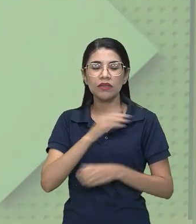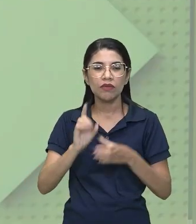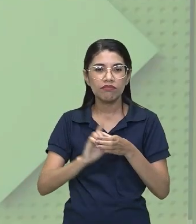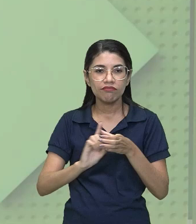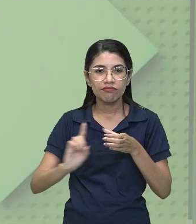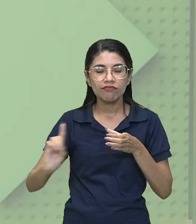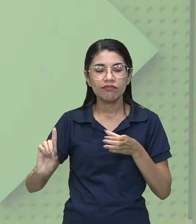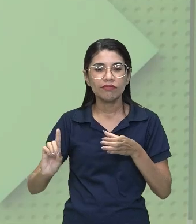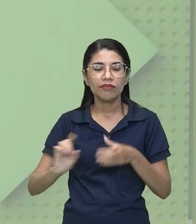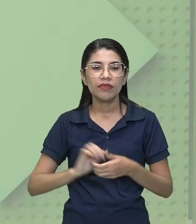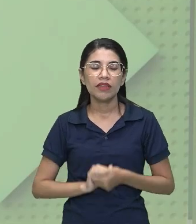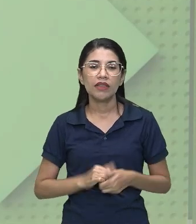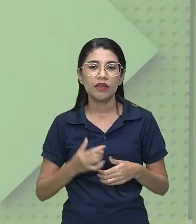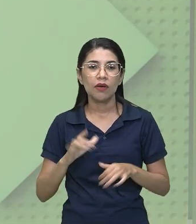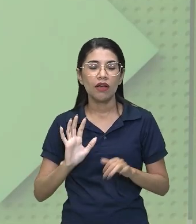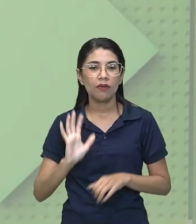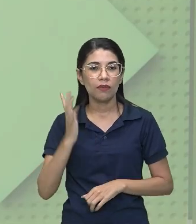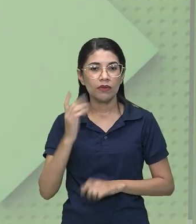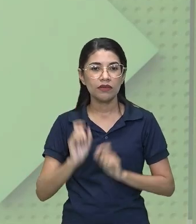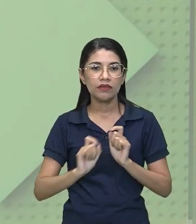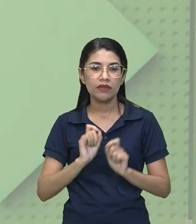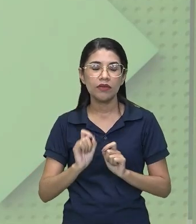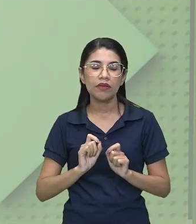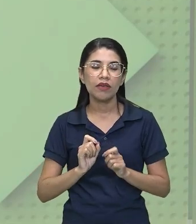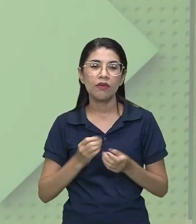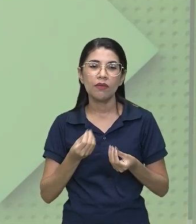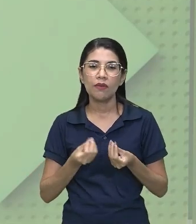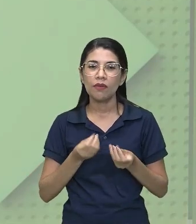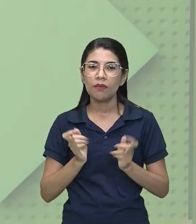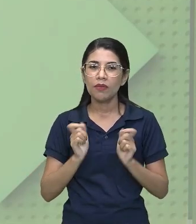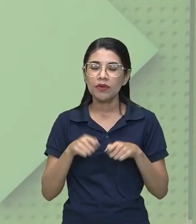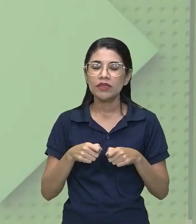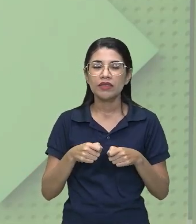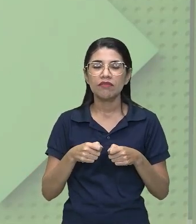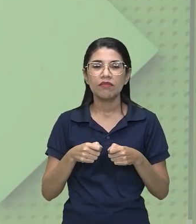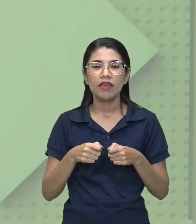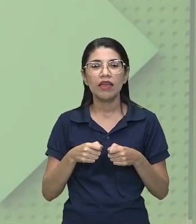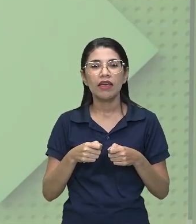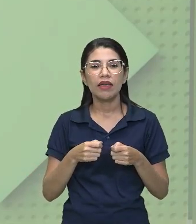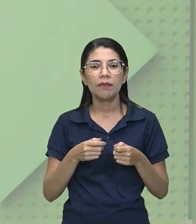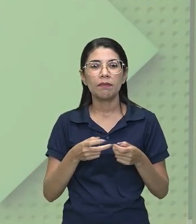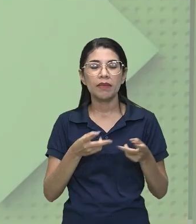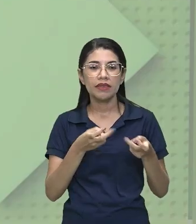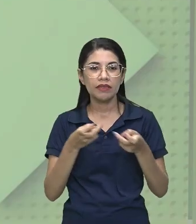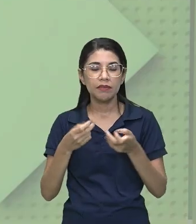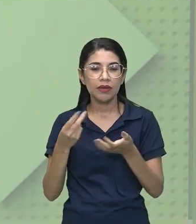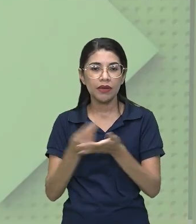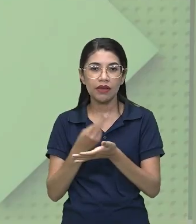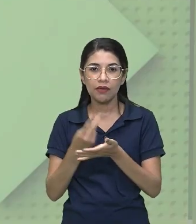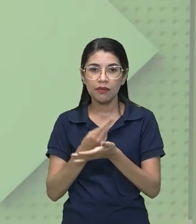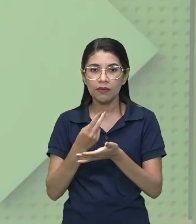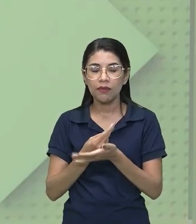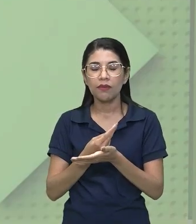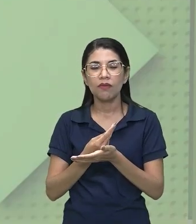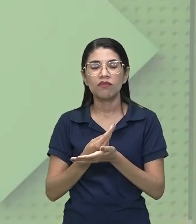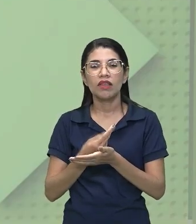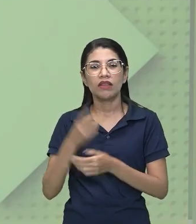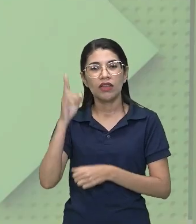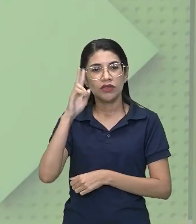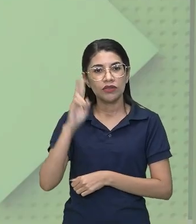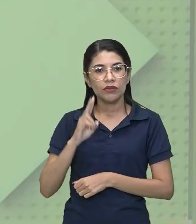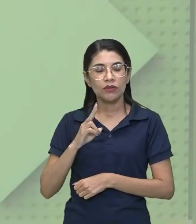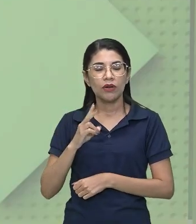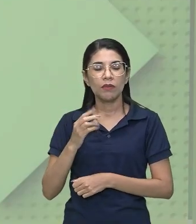houve sim esse reconhecimento de erro pelo Estado por terem tratado